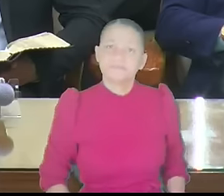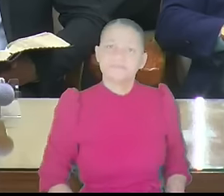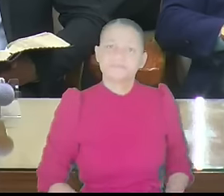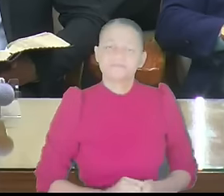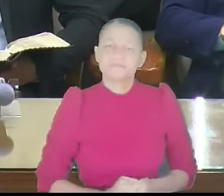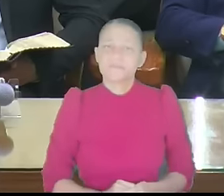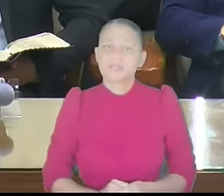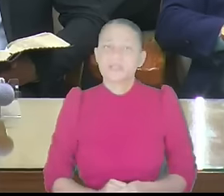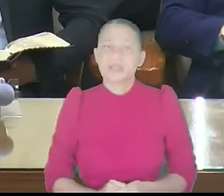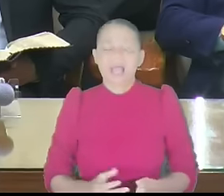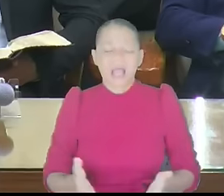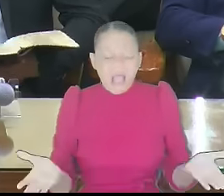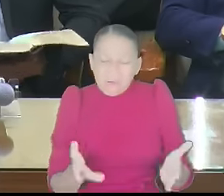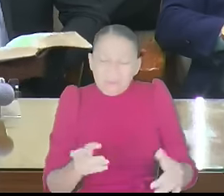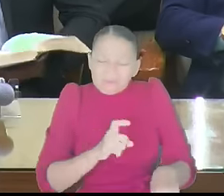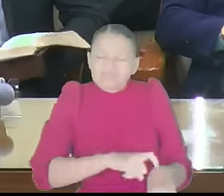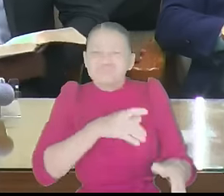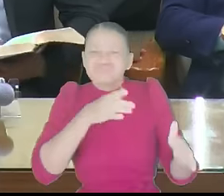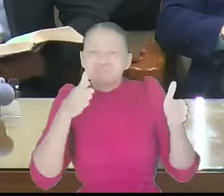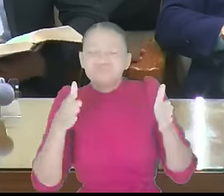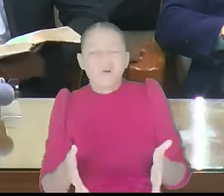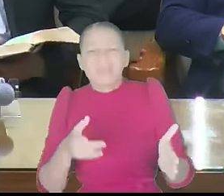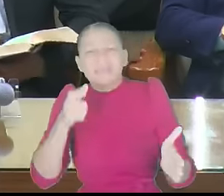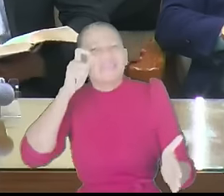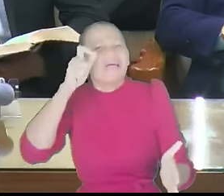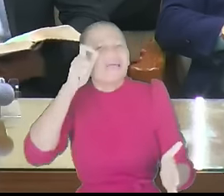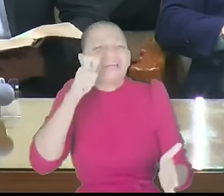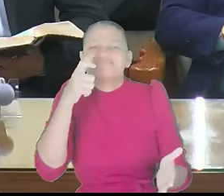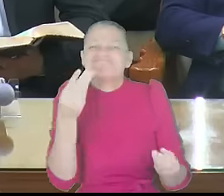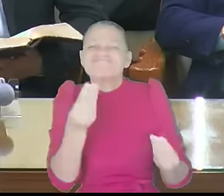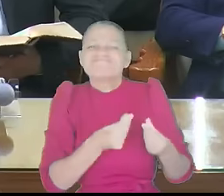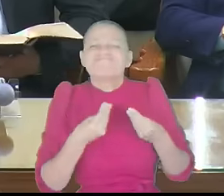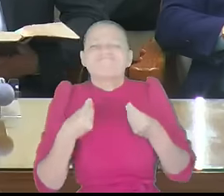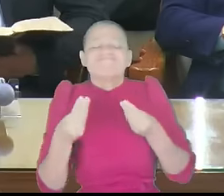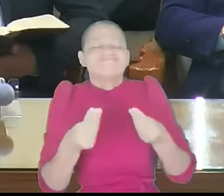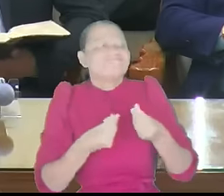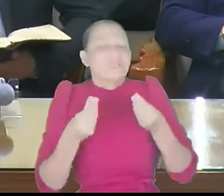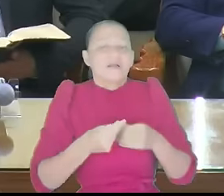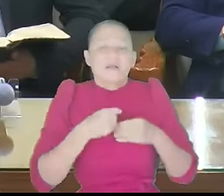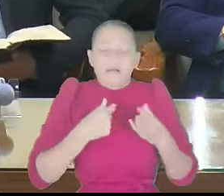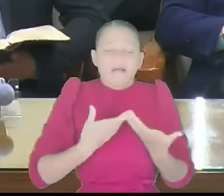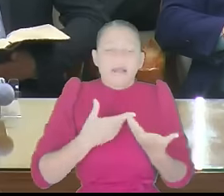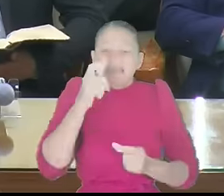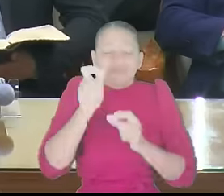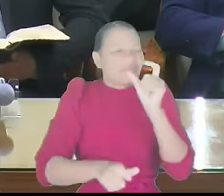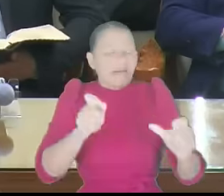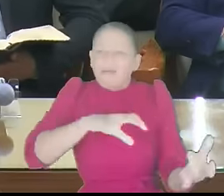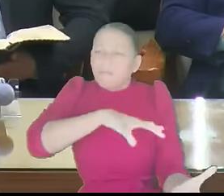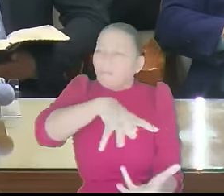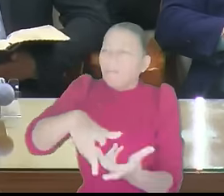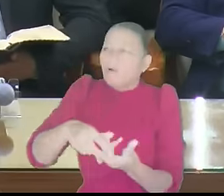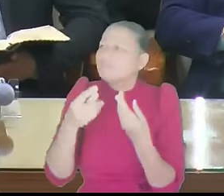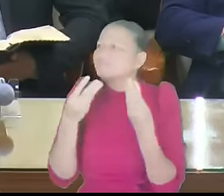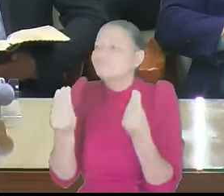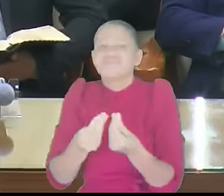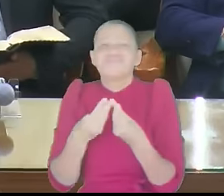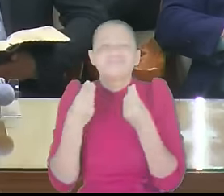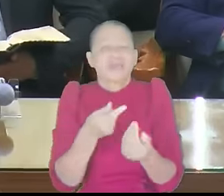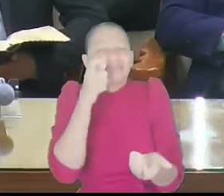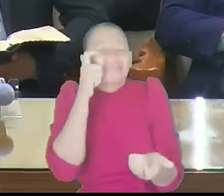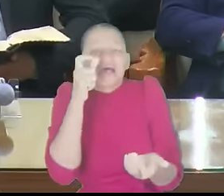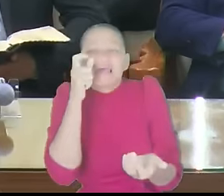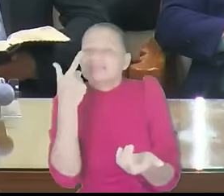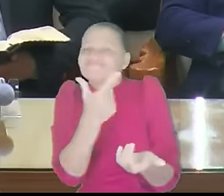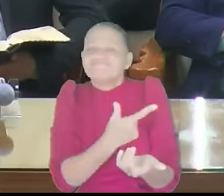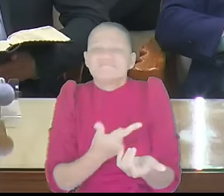Nós estamos num momento de desinteresse. O mundo está desinteressado. Mas por que o mundo está desinteressado de Cristo? Quem